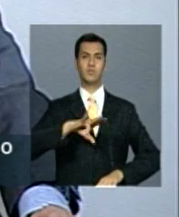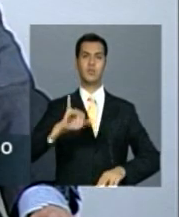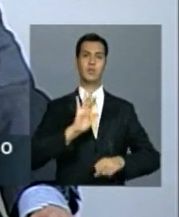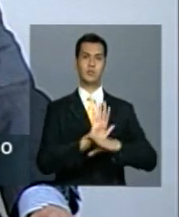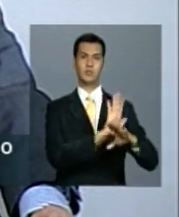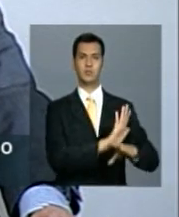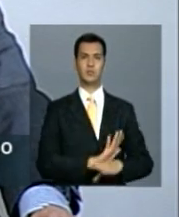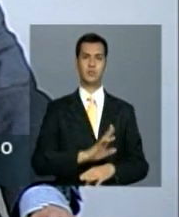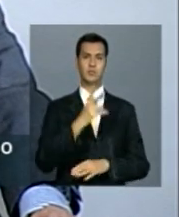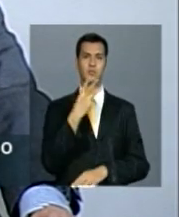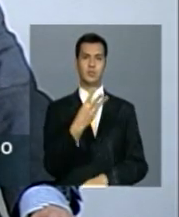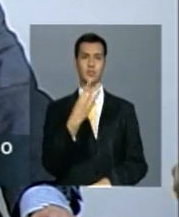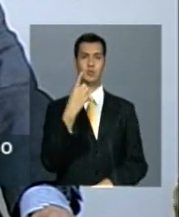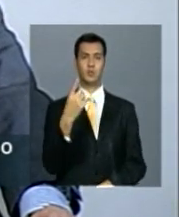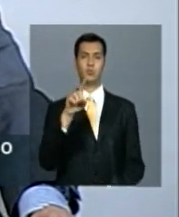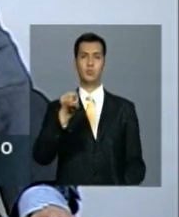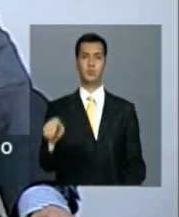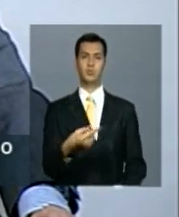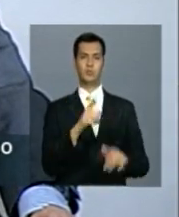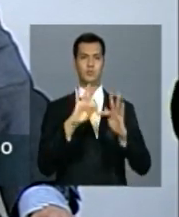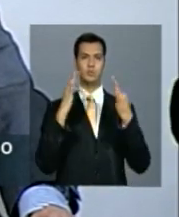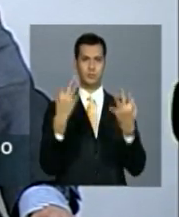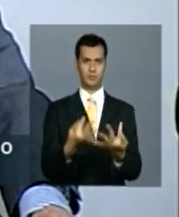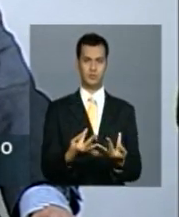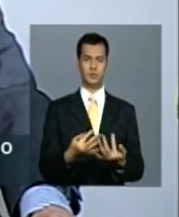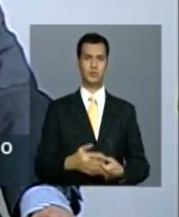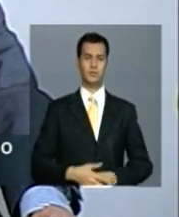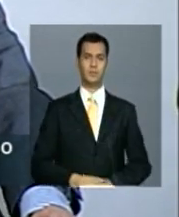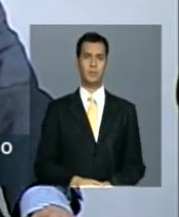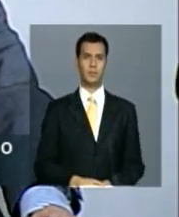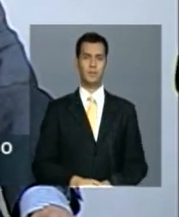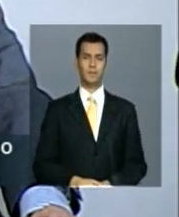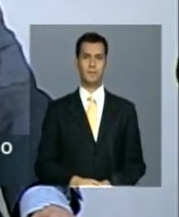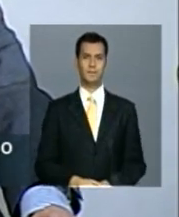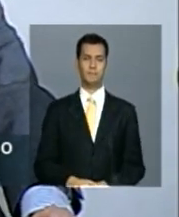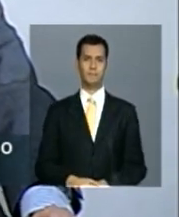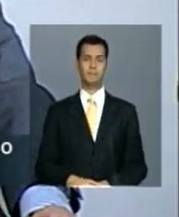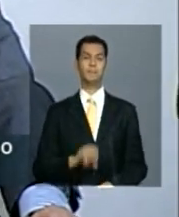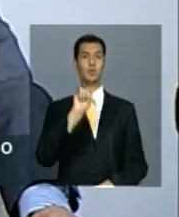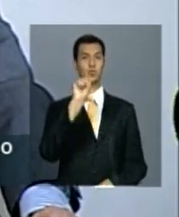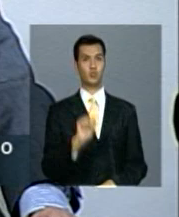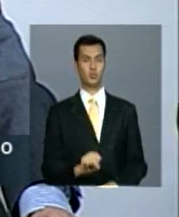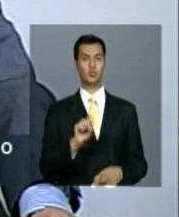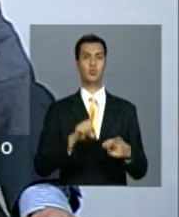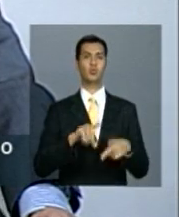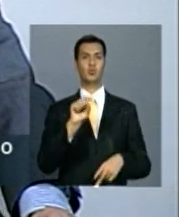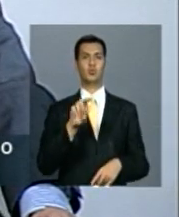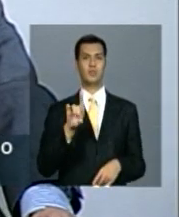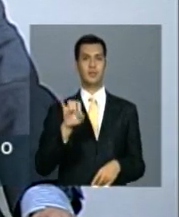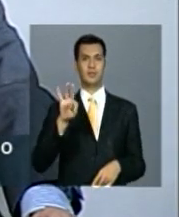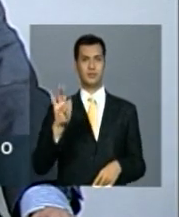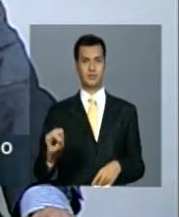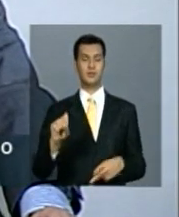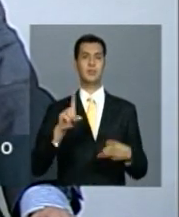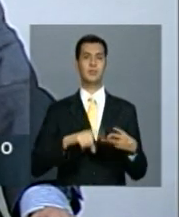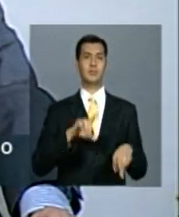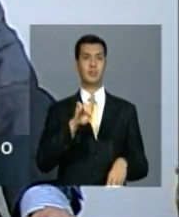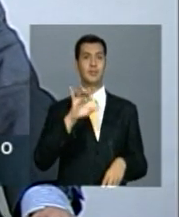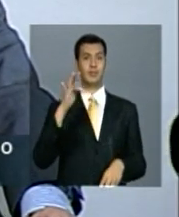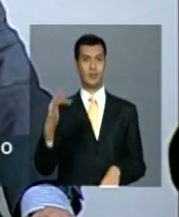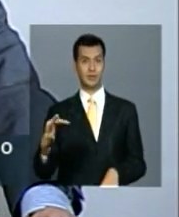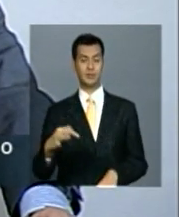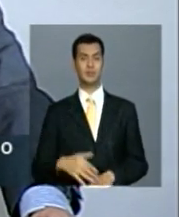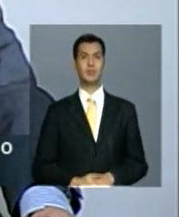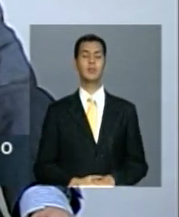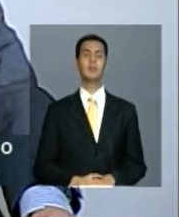31.500 famílias no norte e no centro-oeste no sul Sudeste e Distrito Federal o